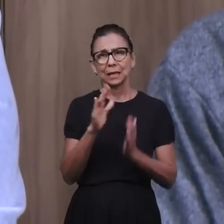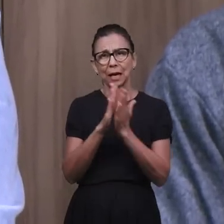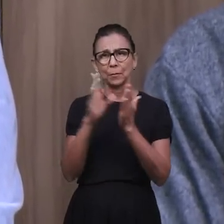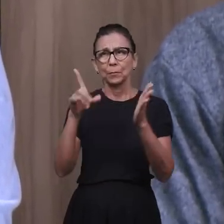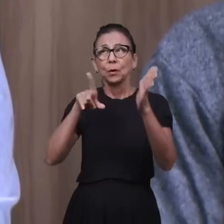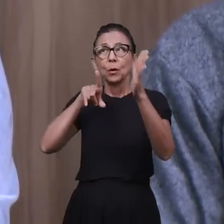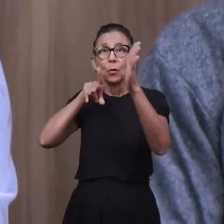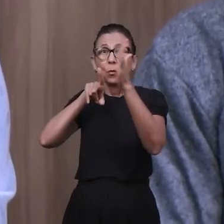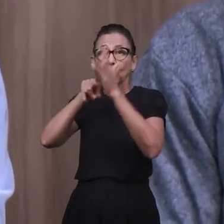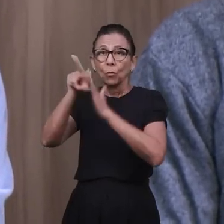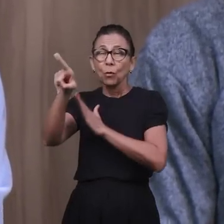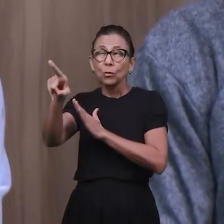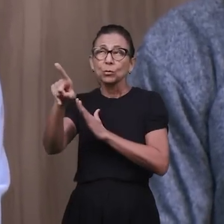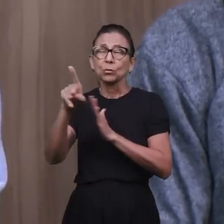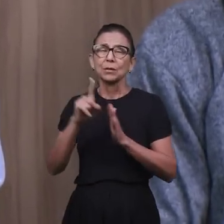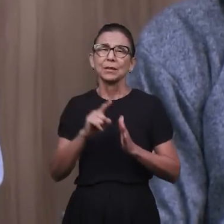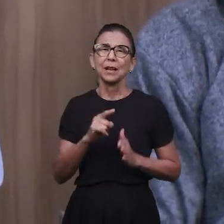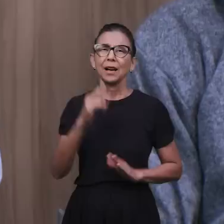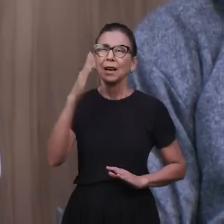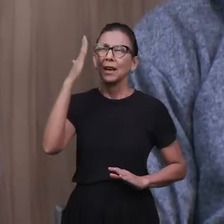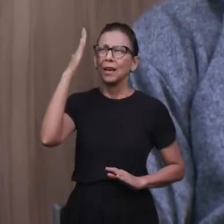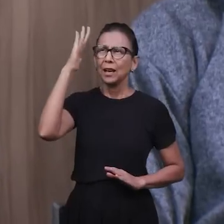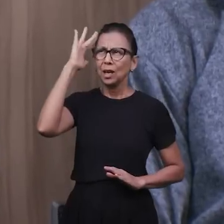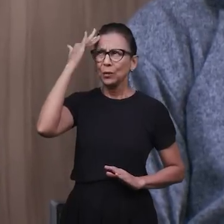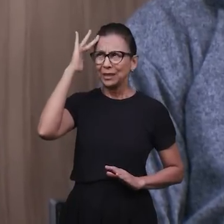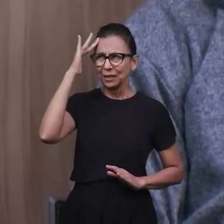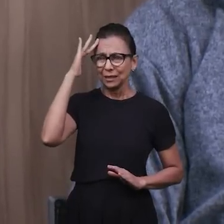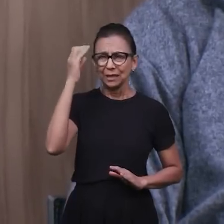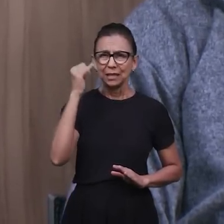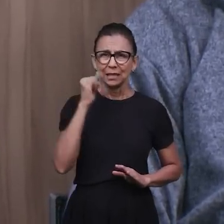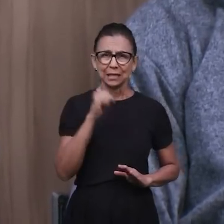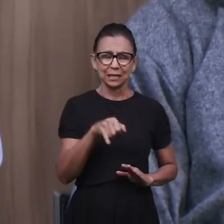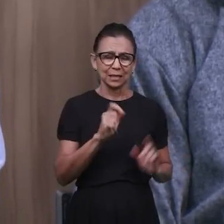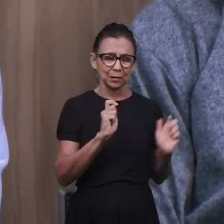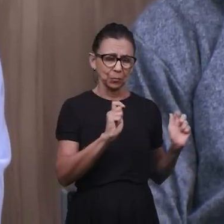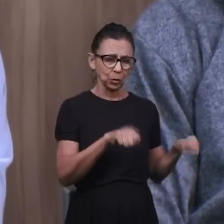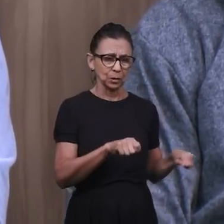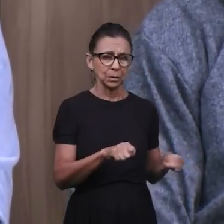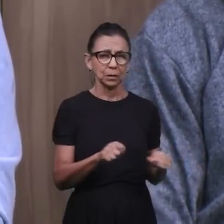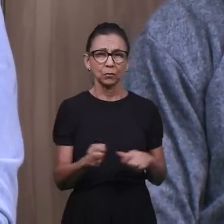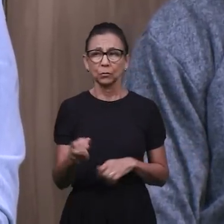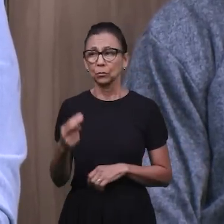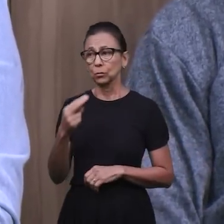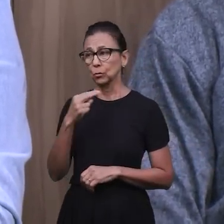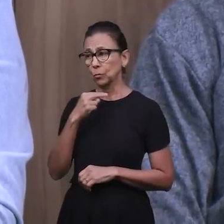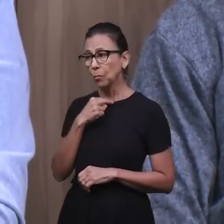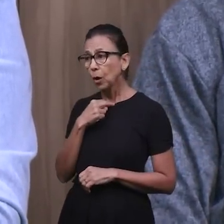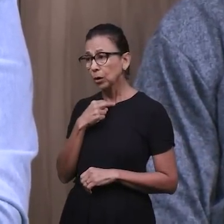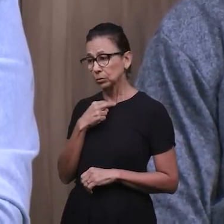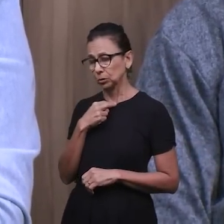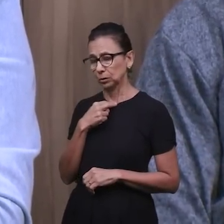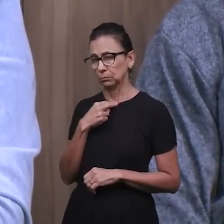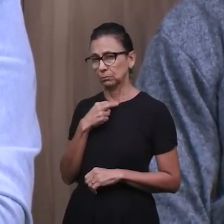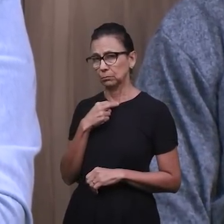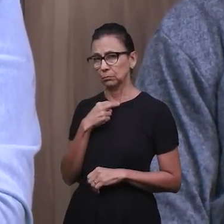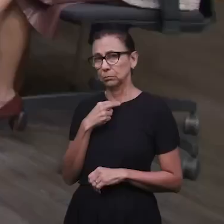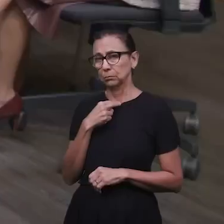aquilo que nos convém ou não? E se não é somente pela palavra, quais os outros recursos da graça que nós podemos